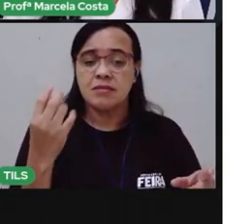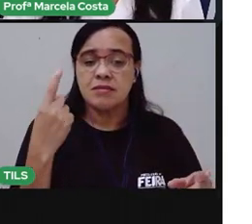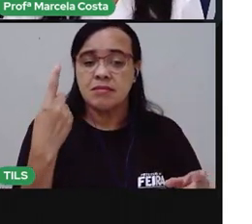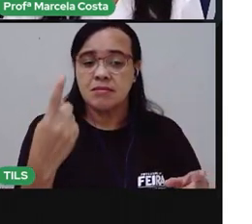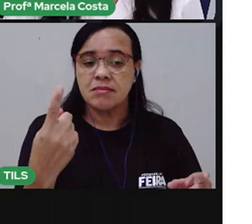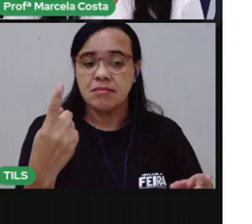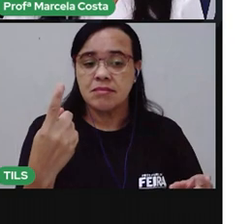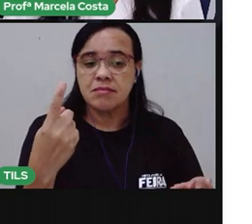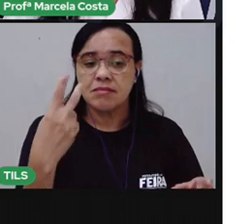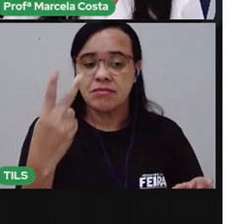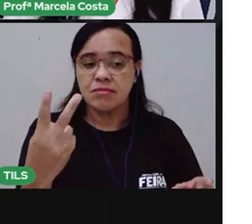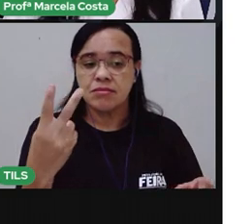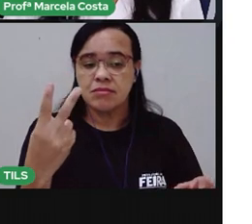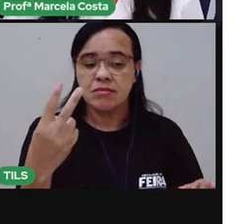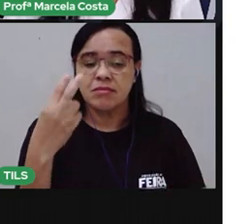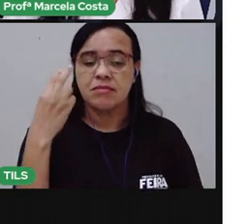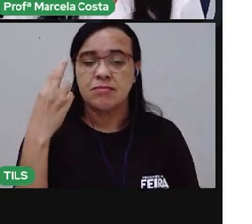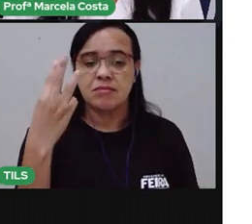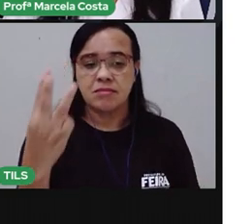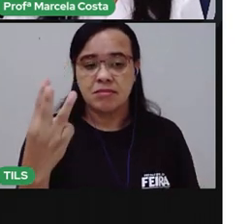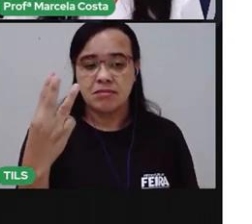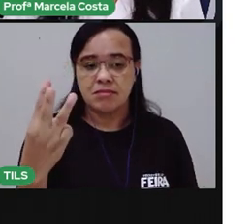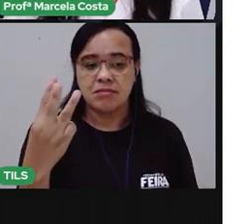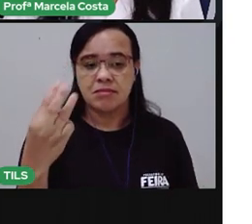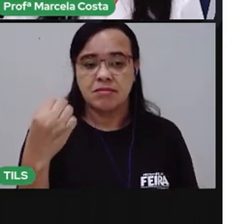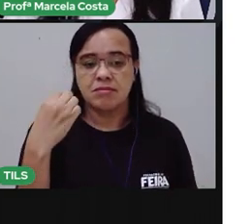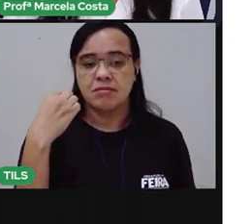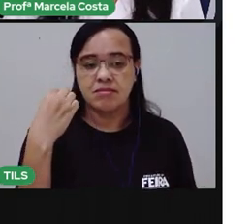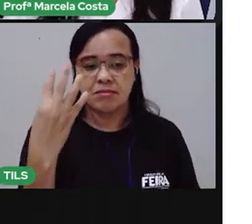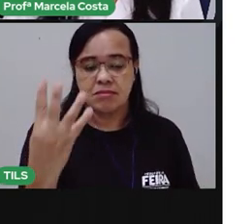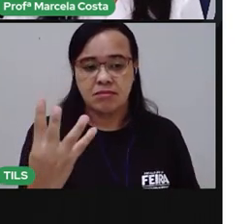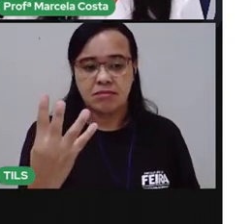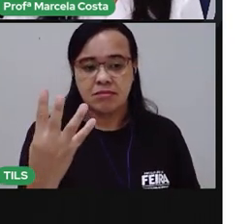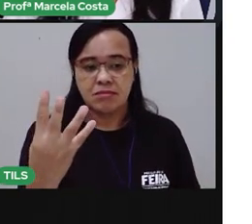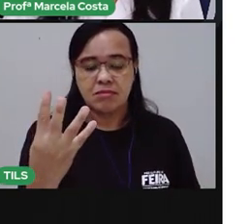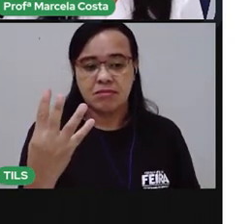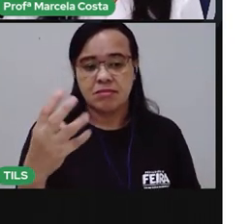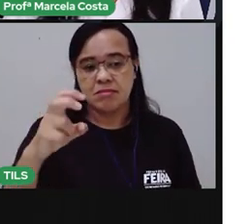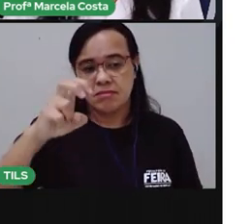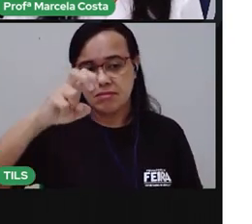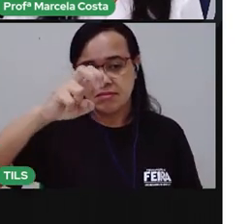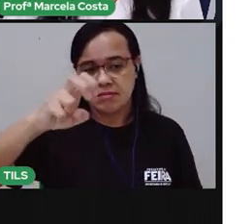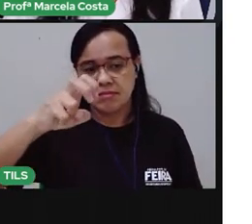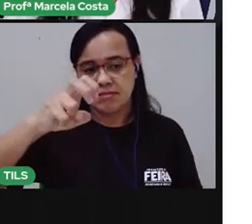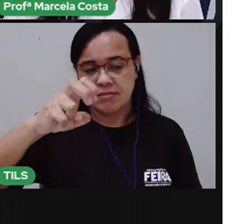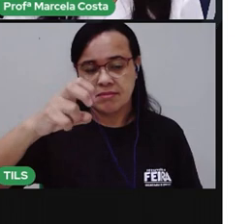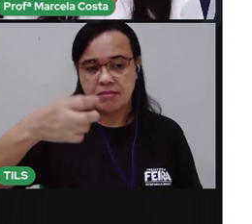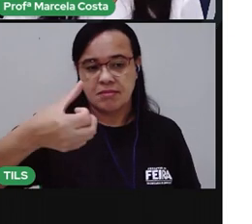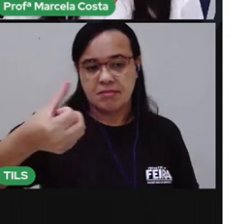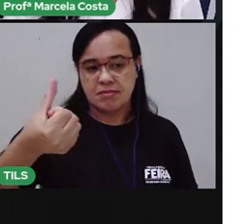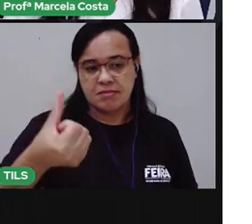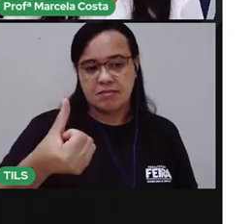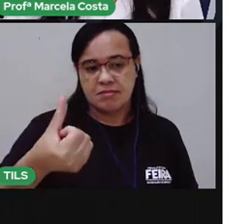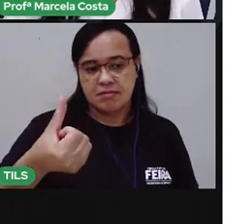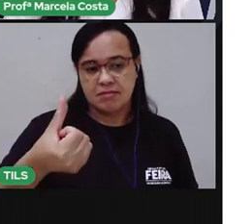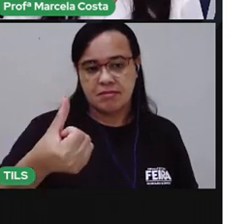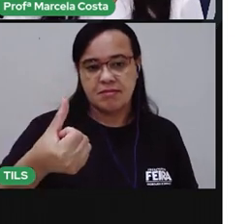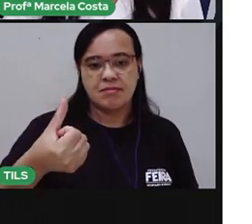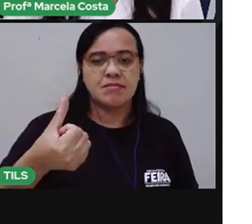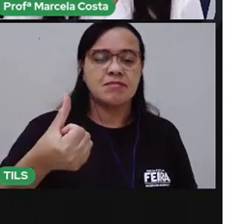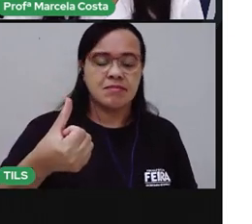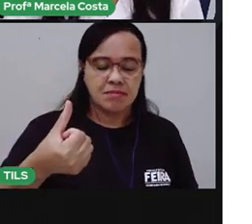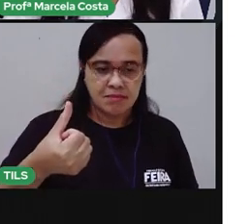uma duas três quatro cinco seis